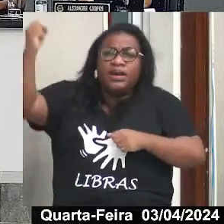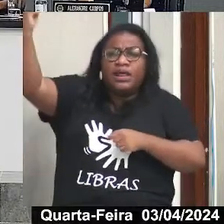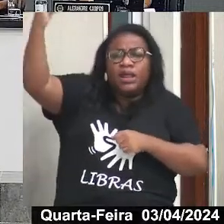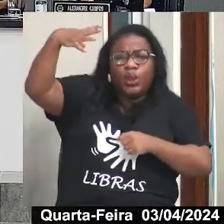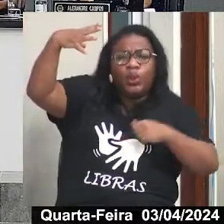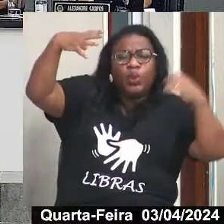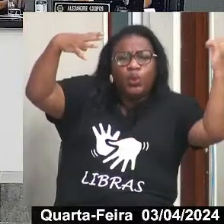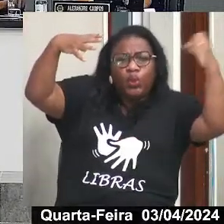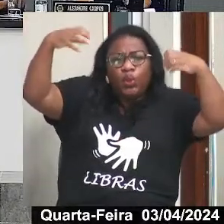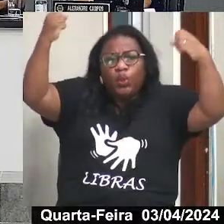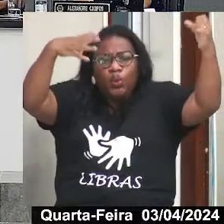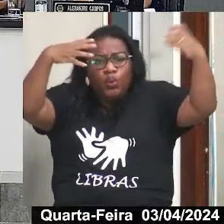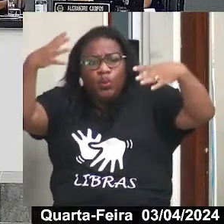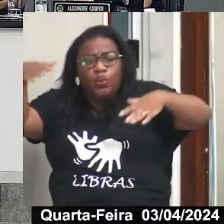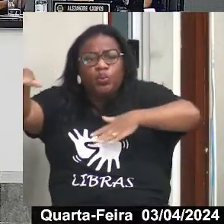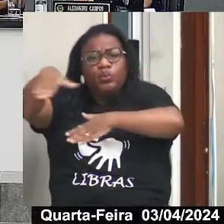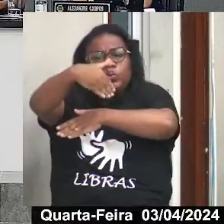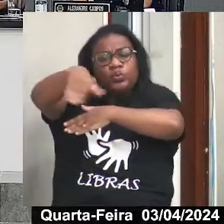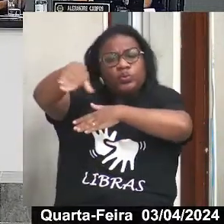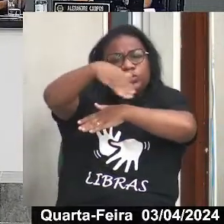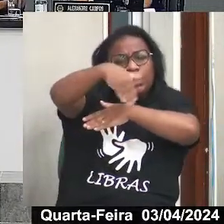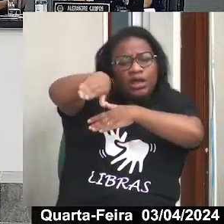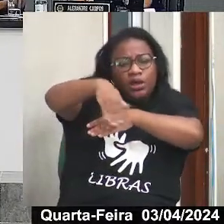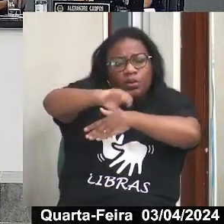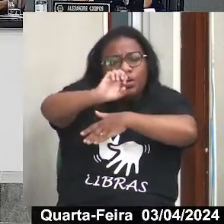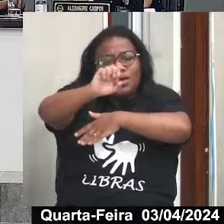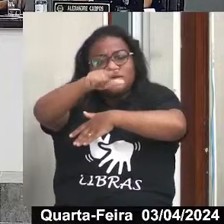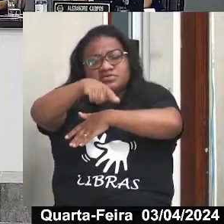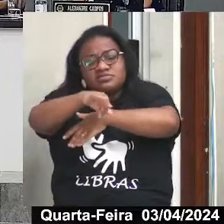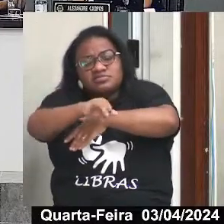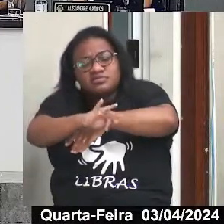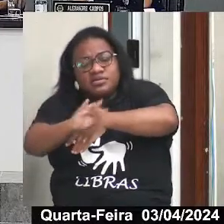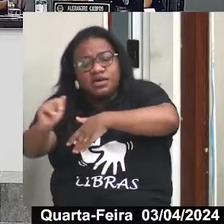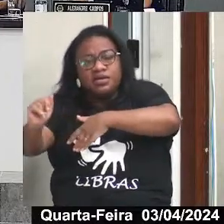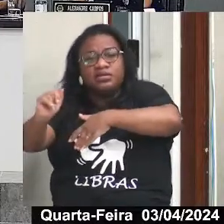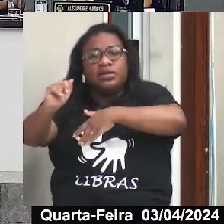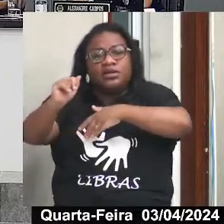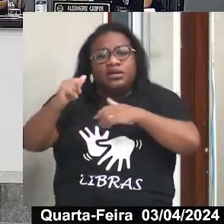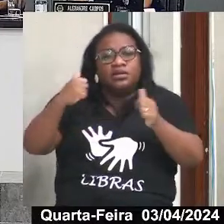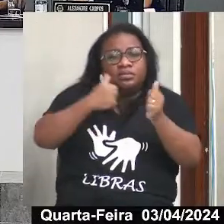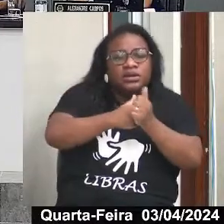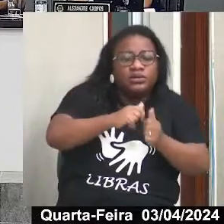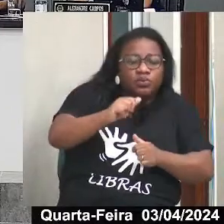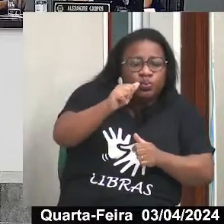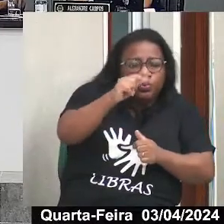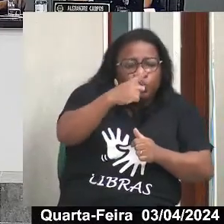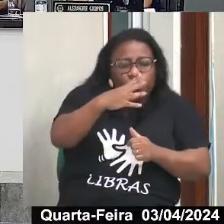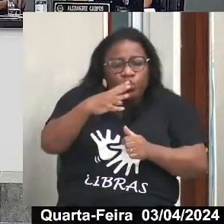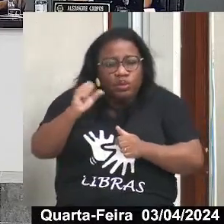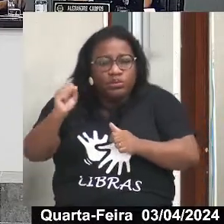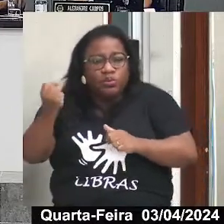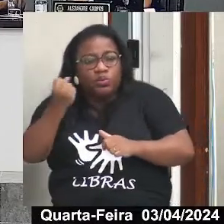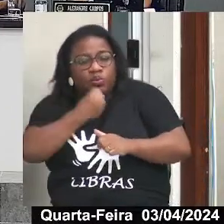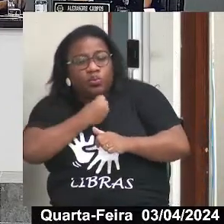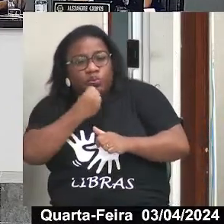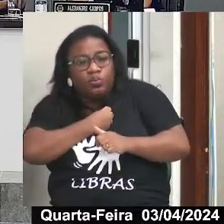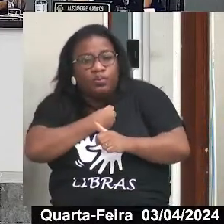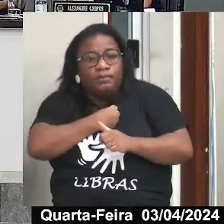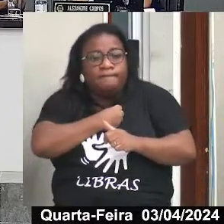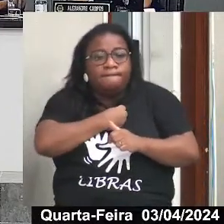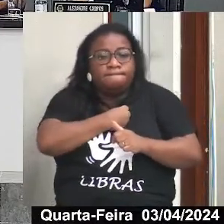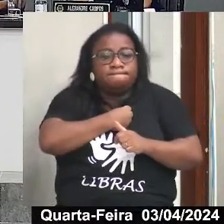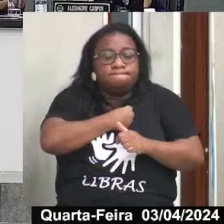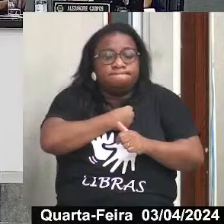das luminárias convencional para a lâmpada de LED na estrada da Ponte Porã, altura número 176,